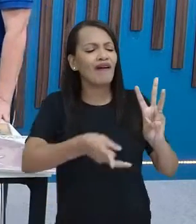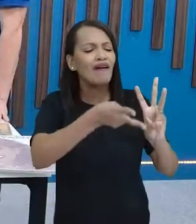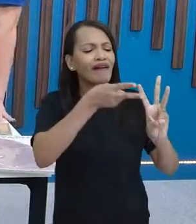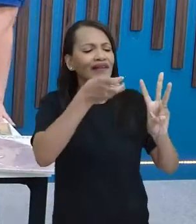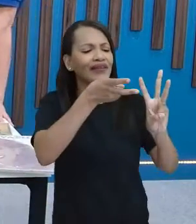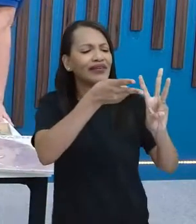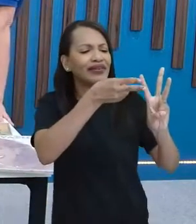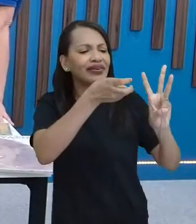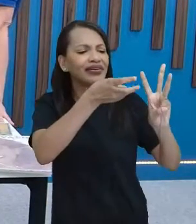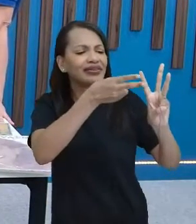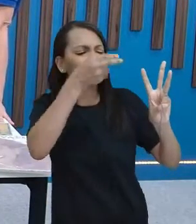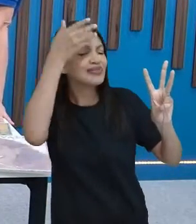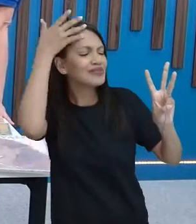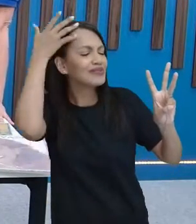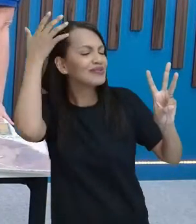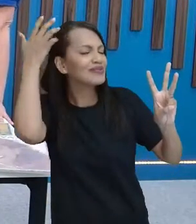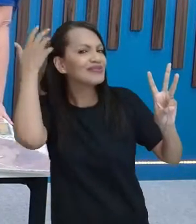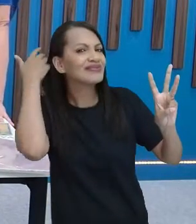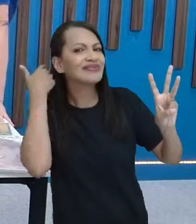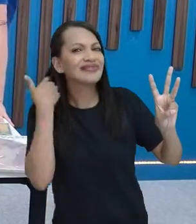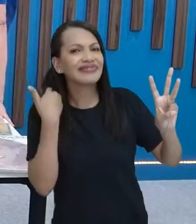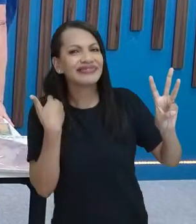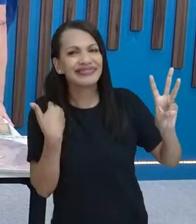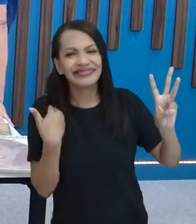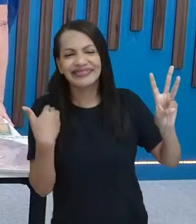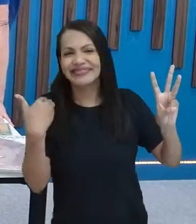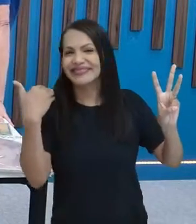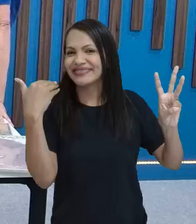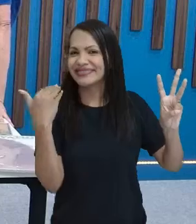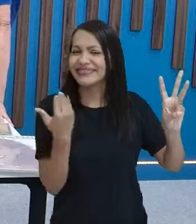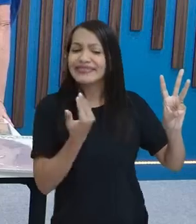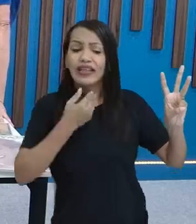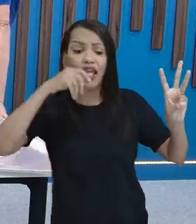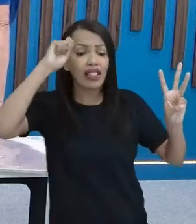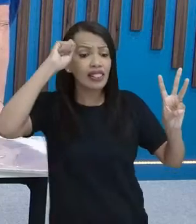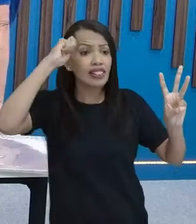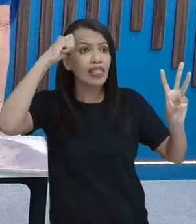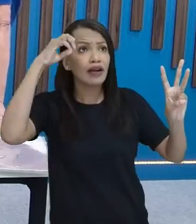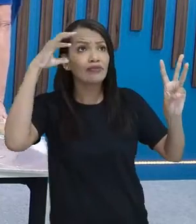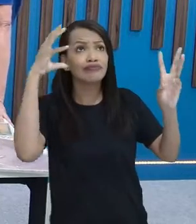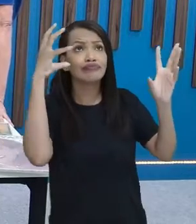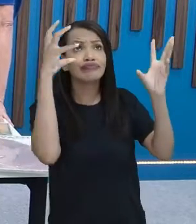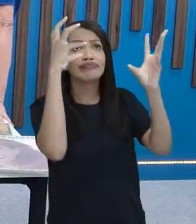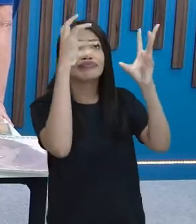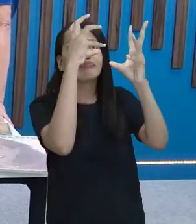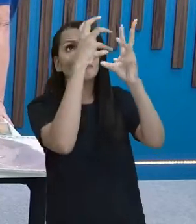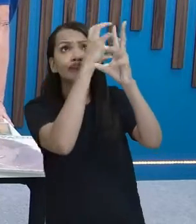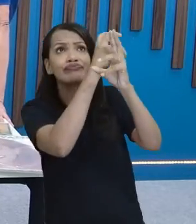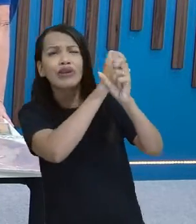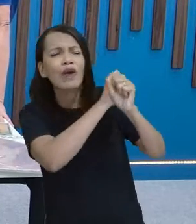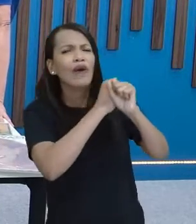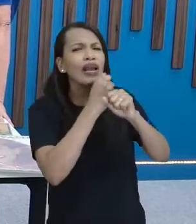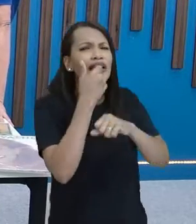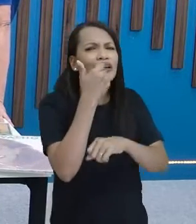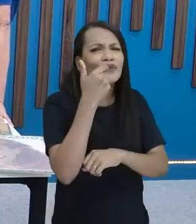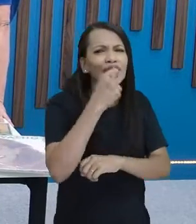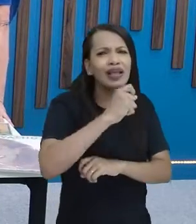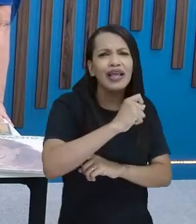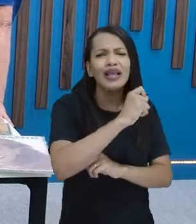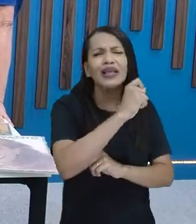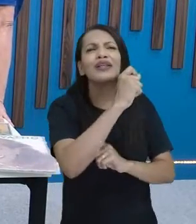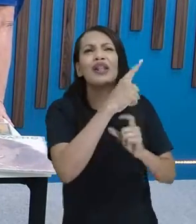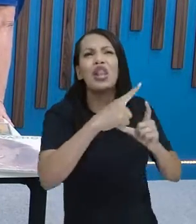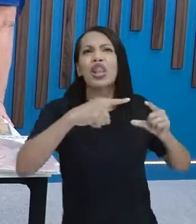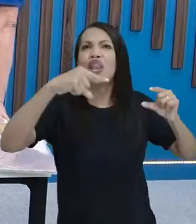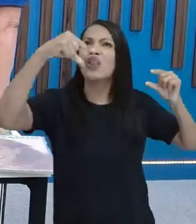ombros caídos. Eita, a cara da Eja, essa pessoa deve estar negros como a gostando. noite que não tem lua. E